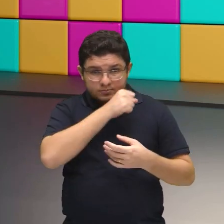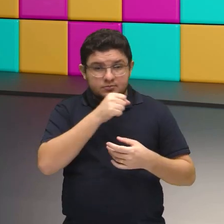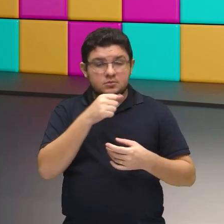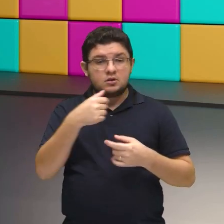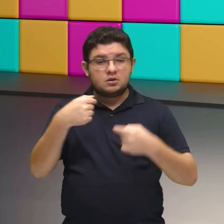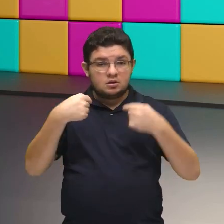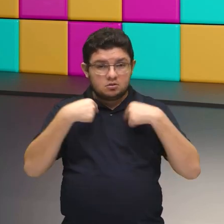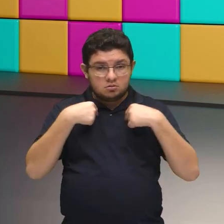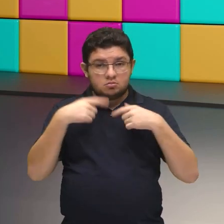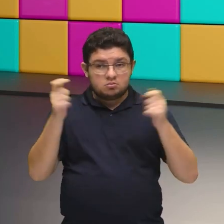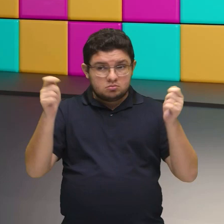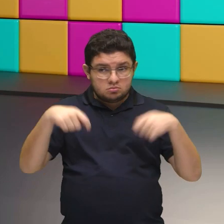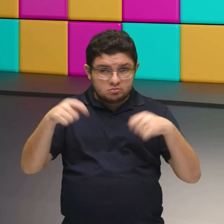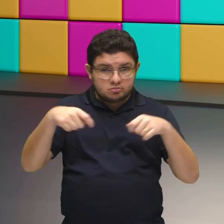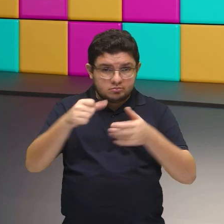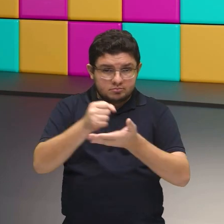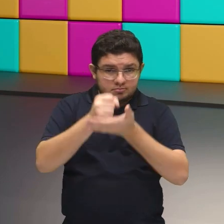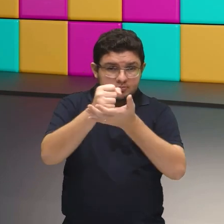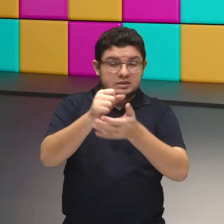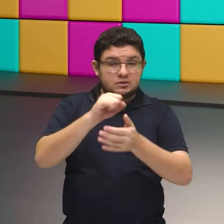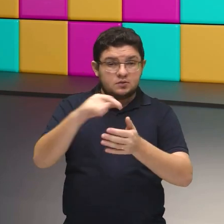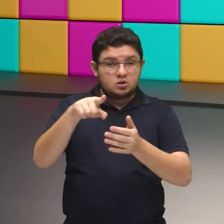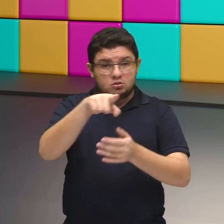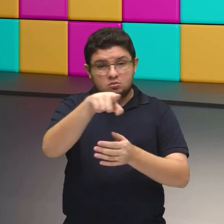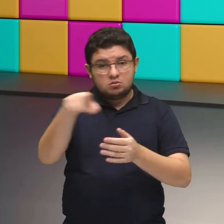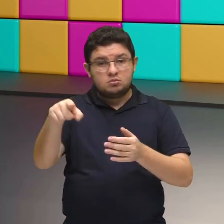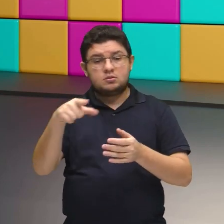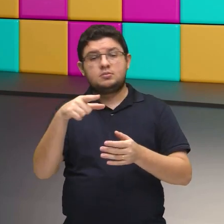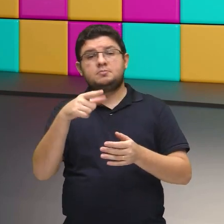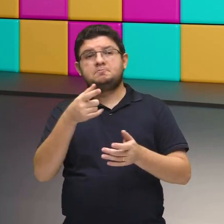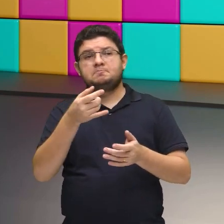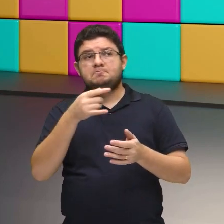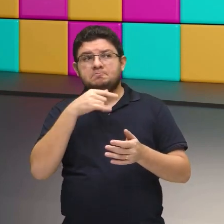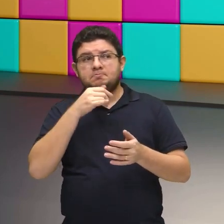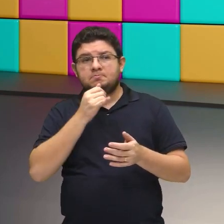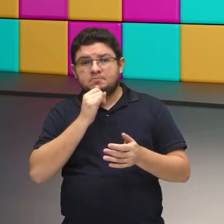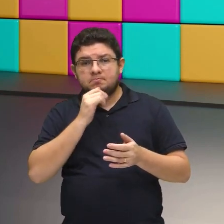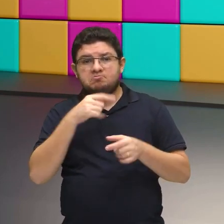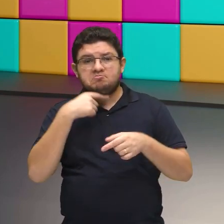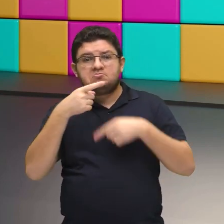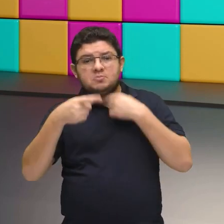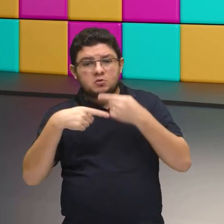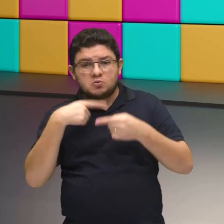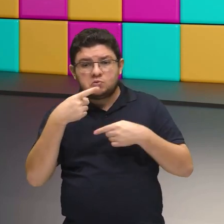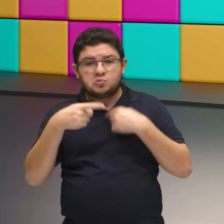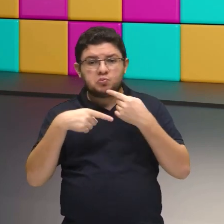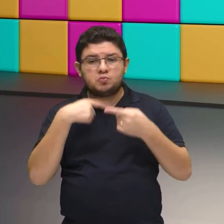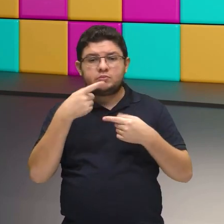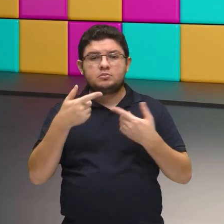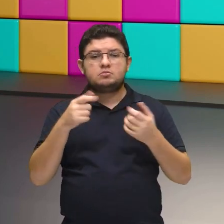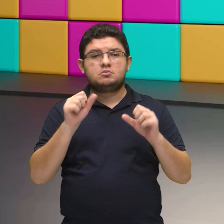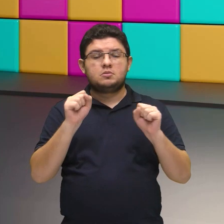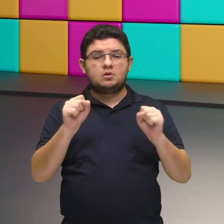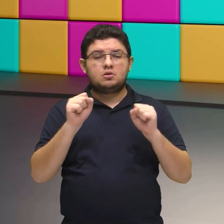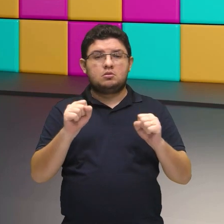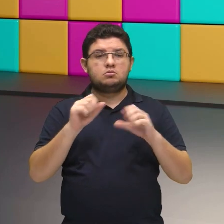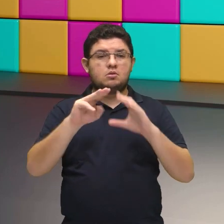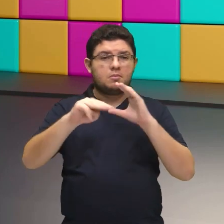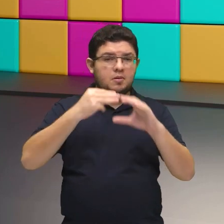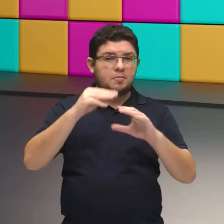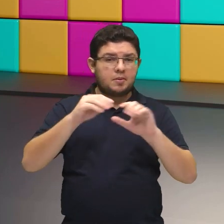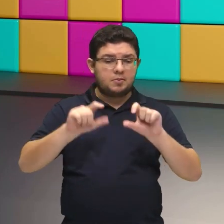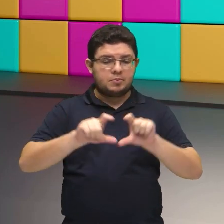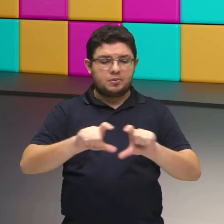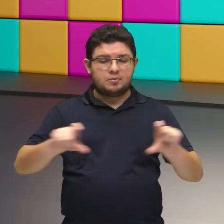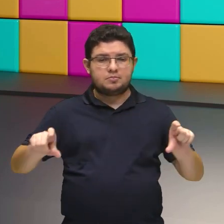atender os pedidos para tirar dúvidas, tá bom? Então, o cyberbullying, quais são as formas?